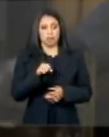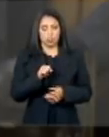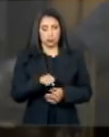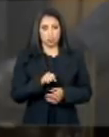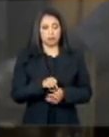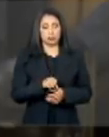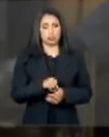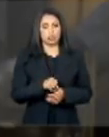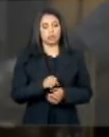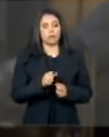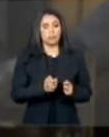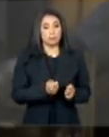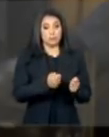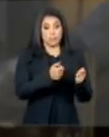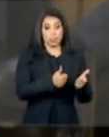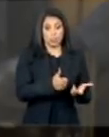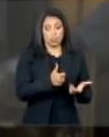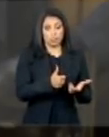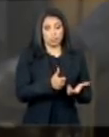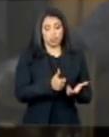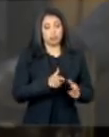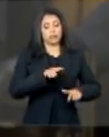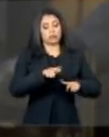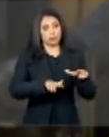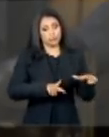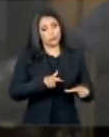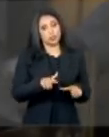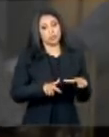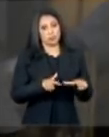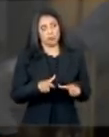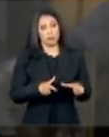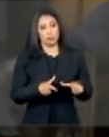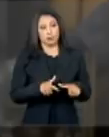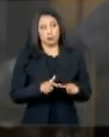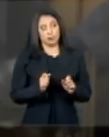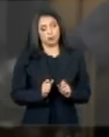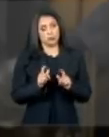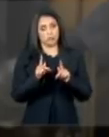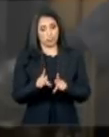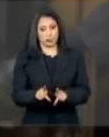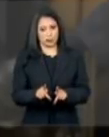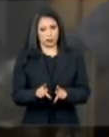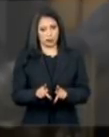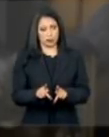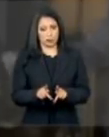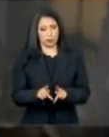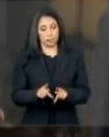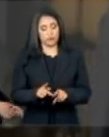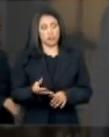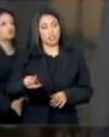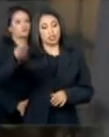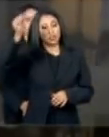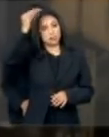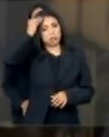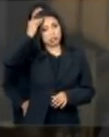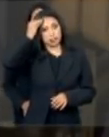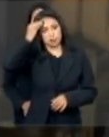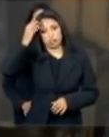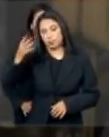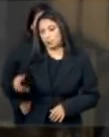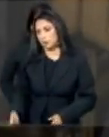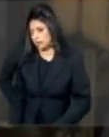do benefício em favor do servidor então aposentado e essa compreensão excelências vem